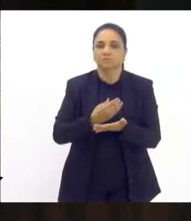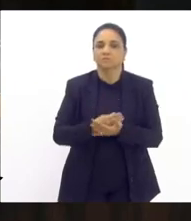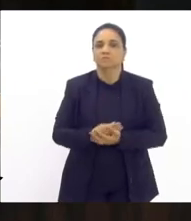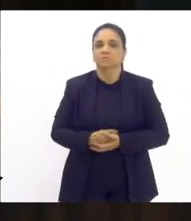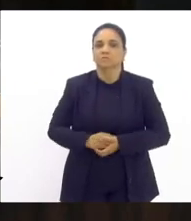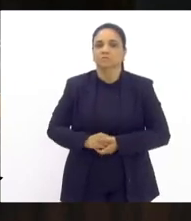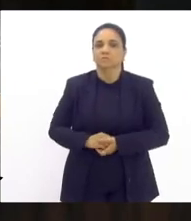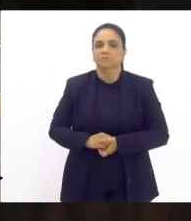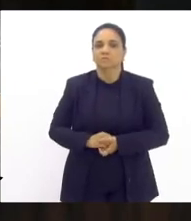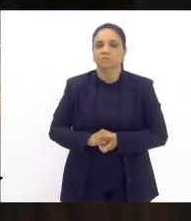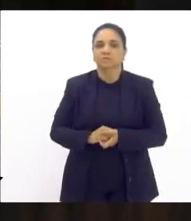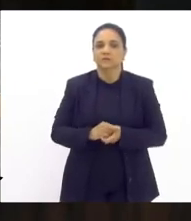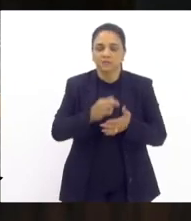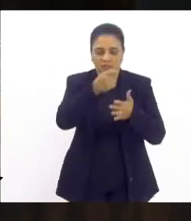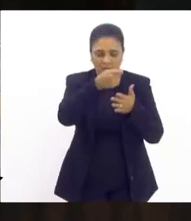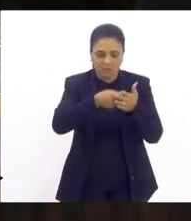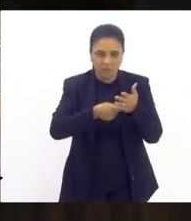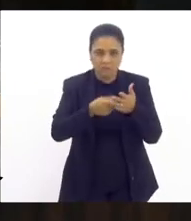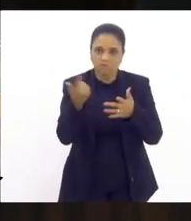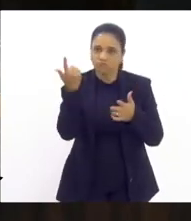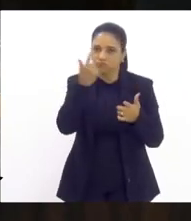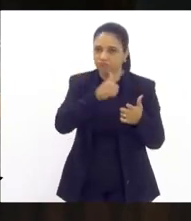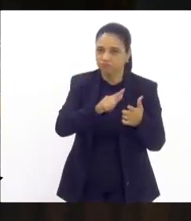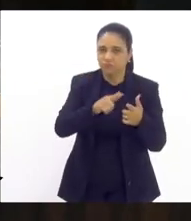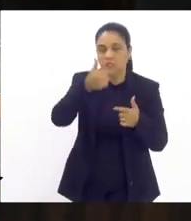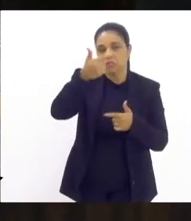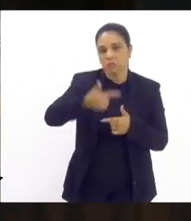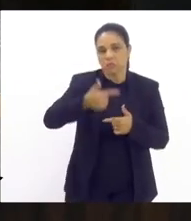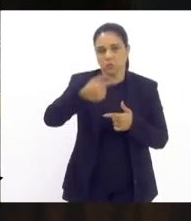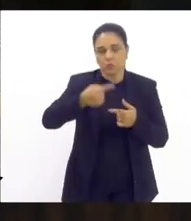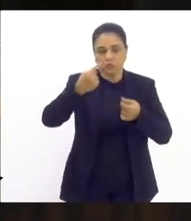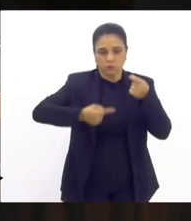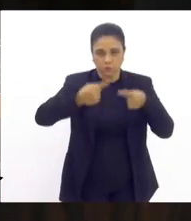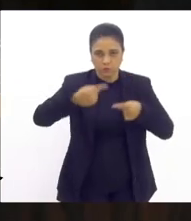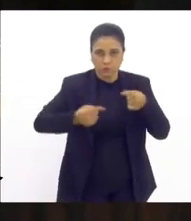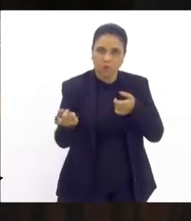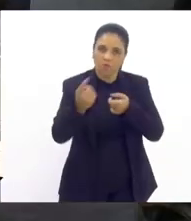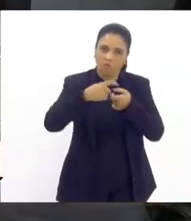vai redação do vencido para segundo discussão